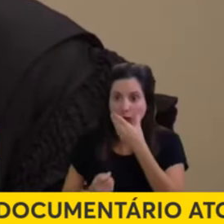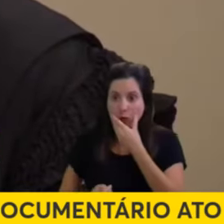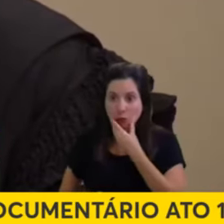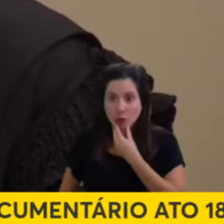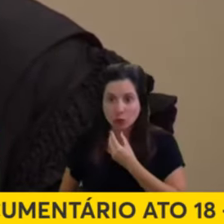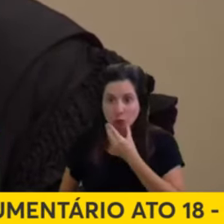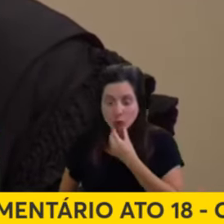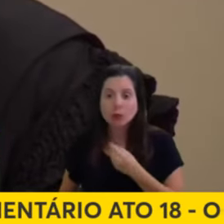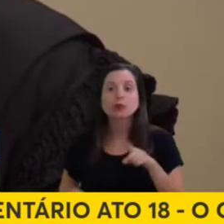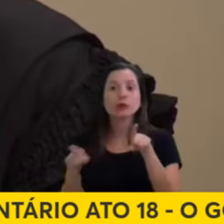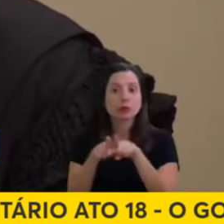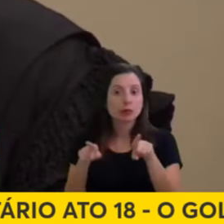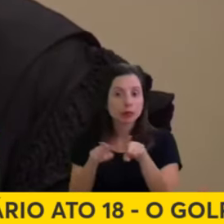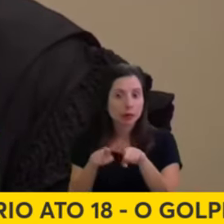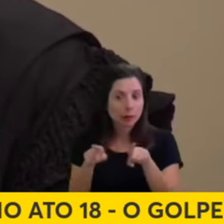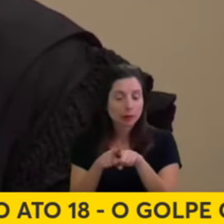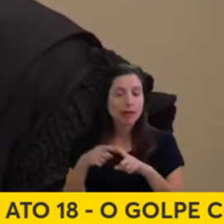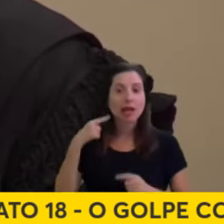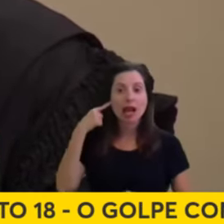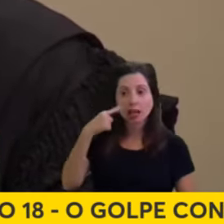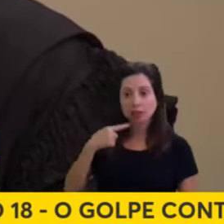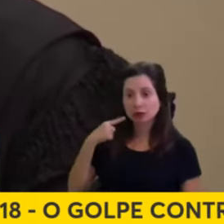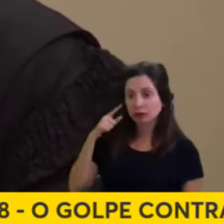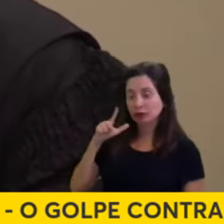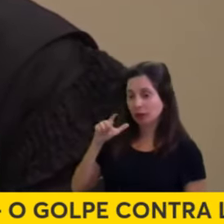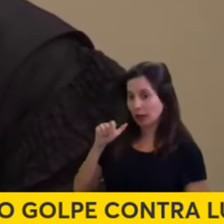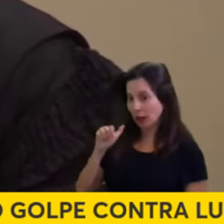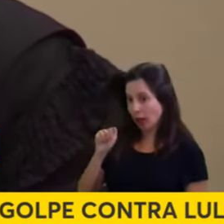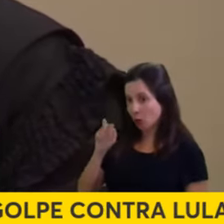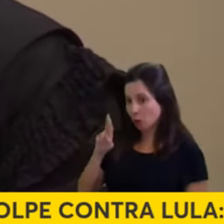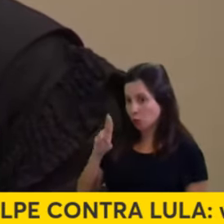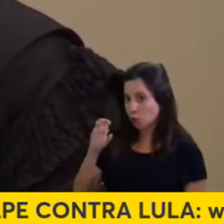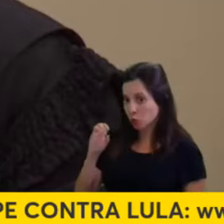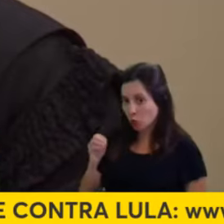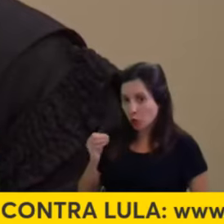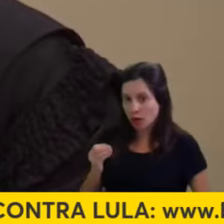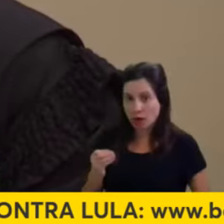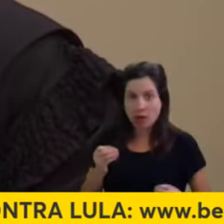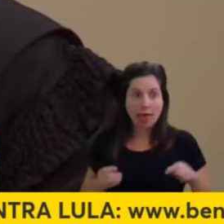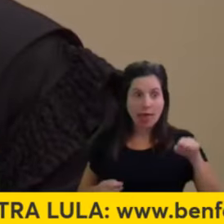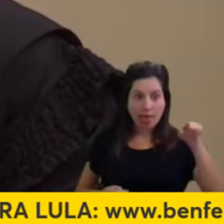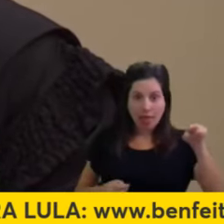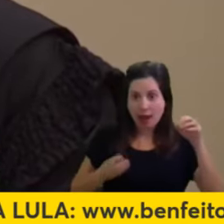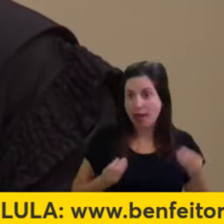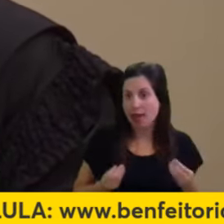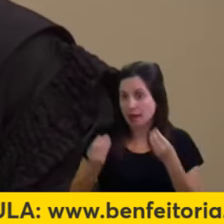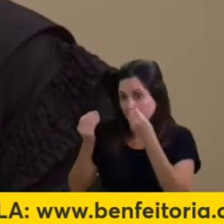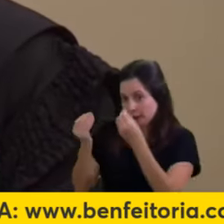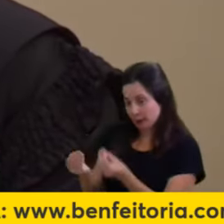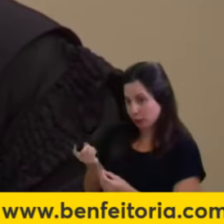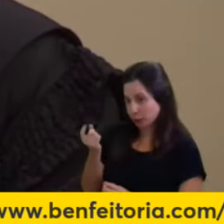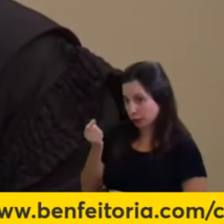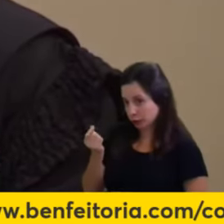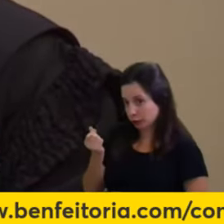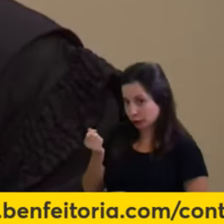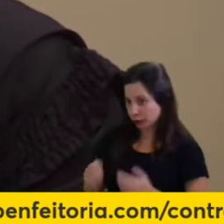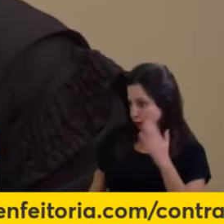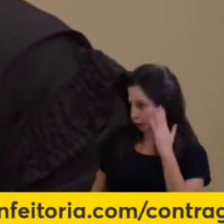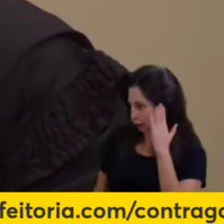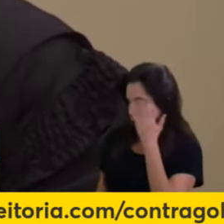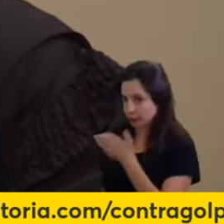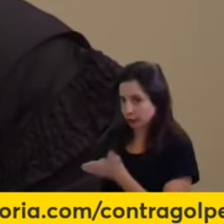consta ainda que o advogado Lauro José da Mata recebeu na pré-campanha de C marruda O valor de R 92.000 diretamente da